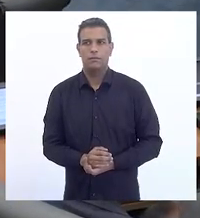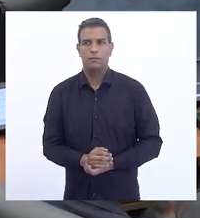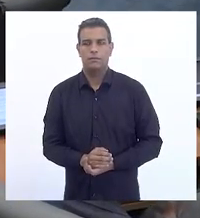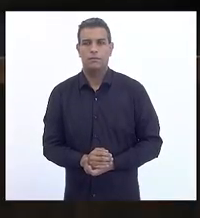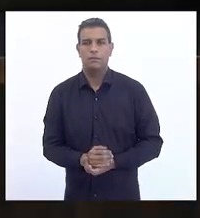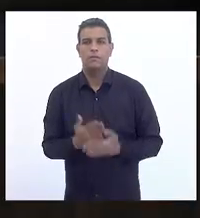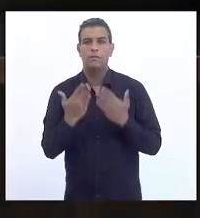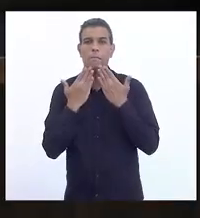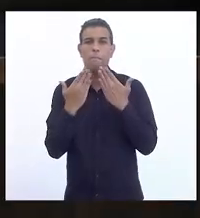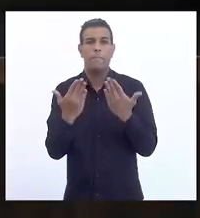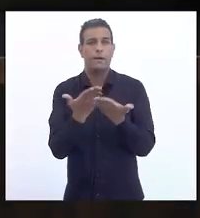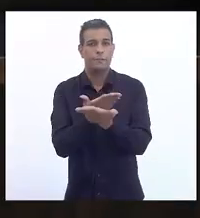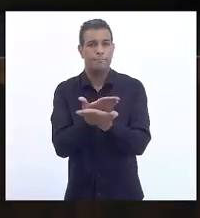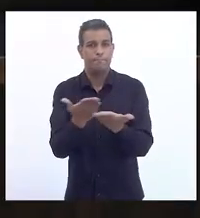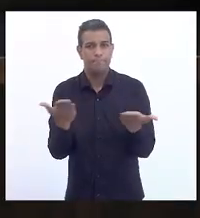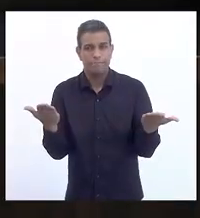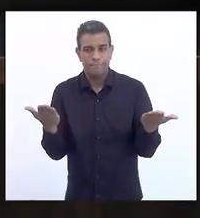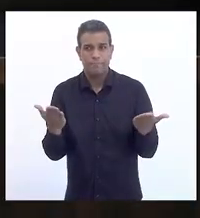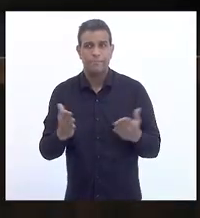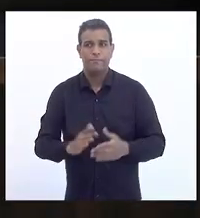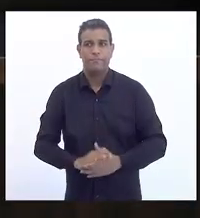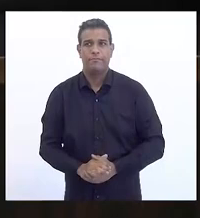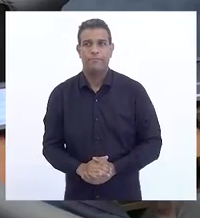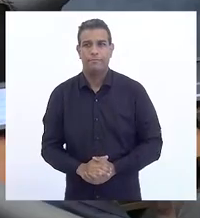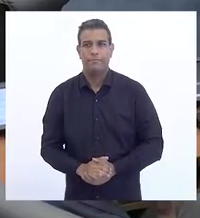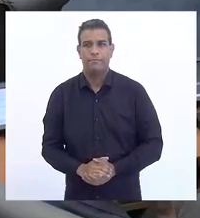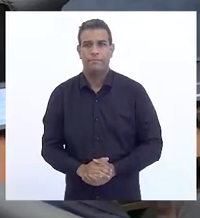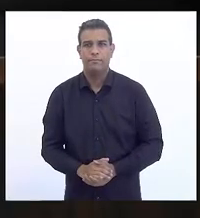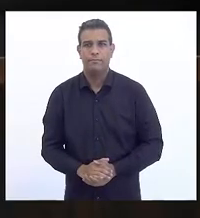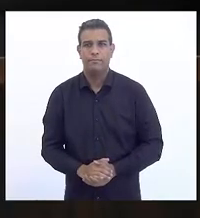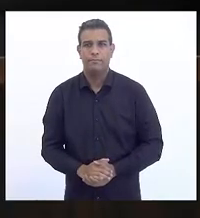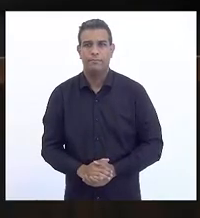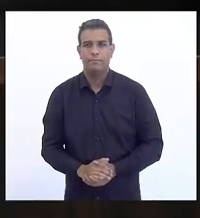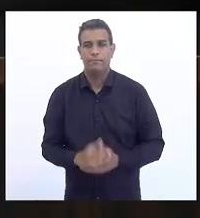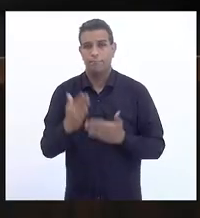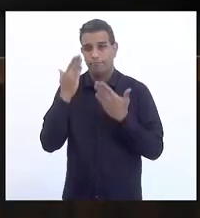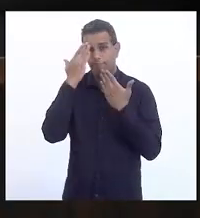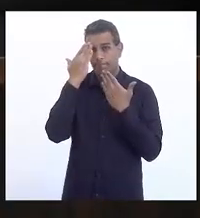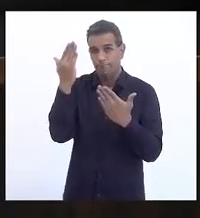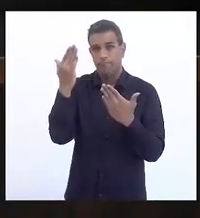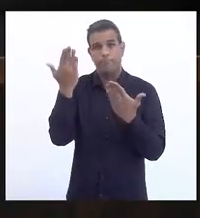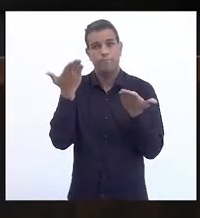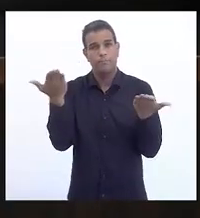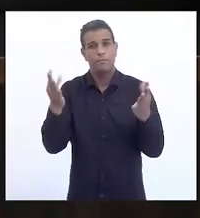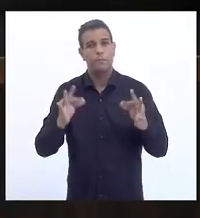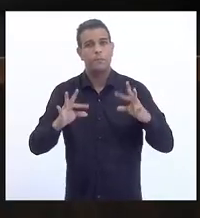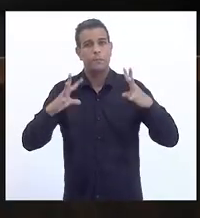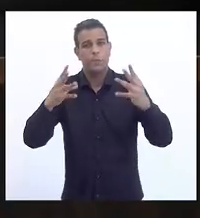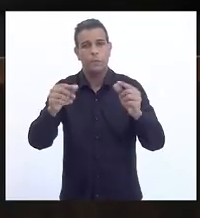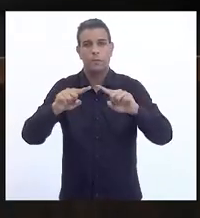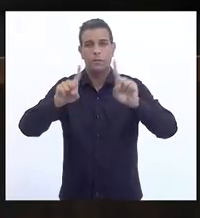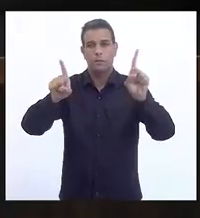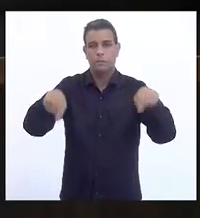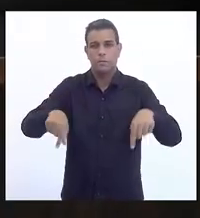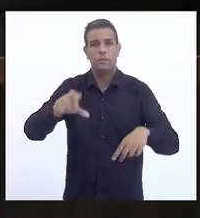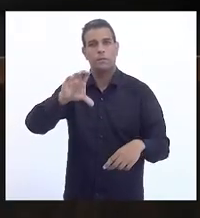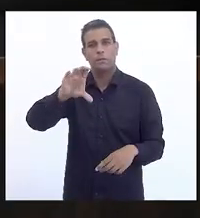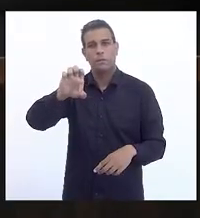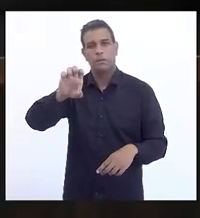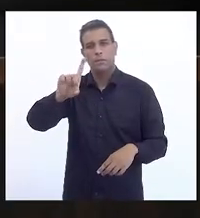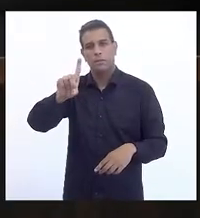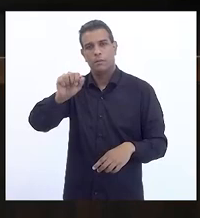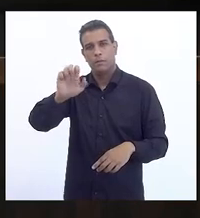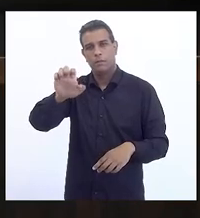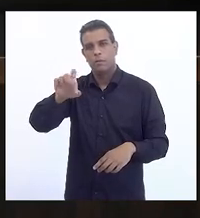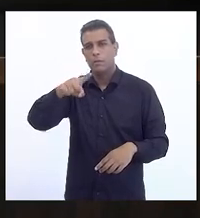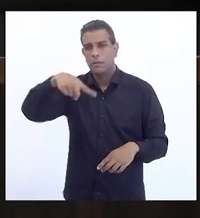Eu queria aqui agradecer a todos os servidores da SEDAI e dizer o